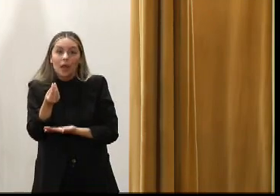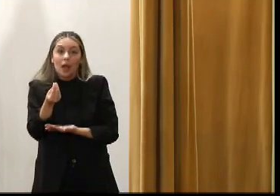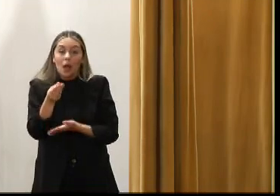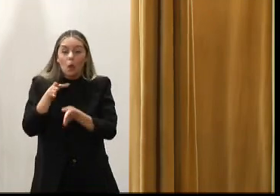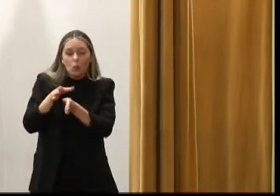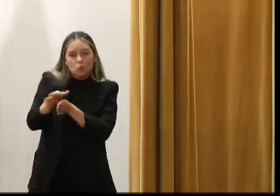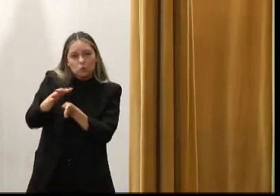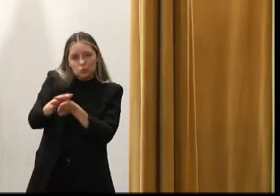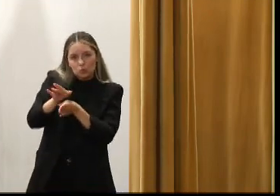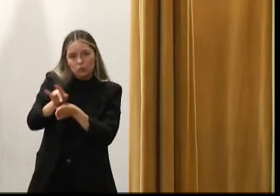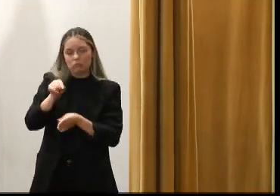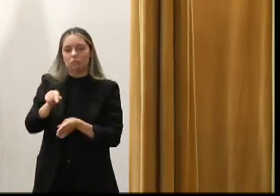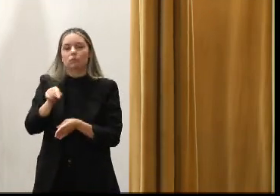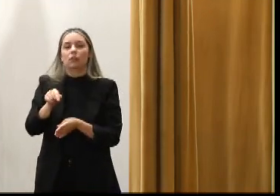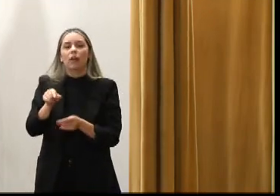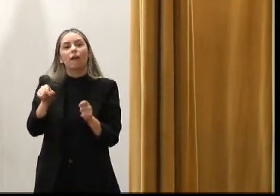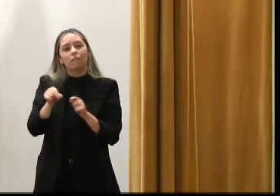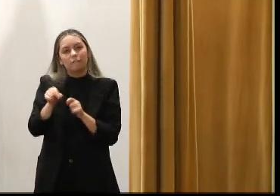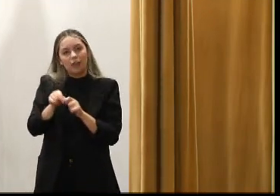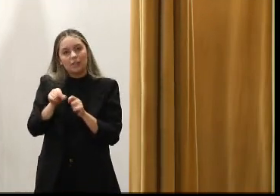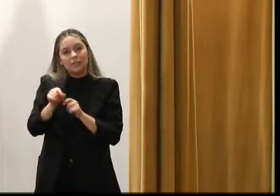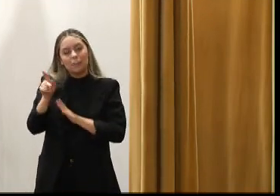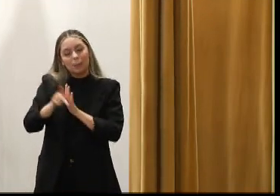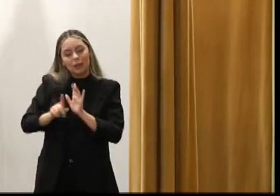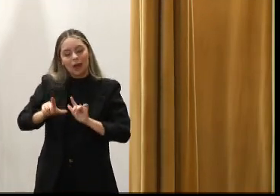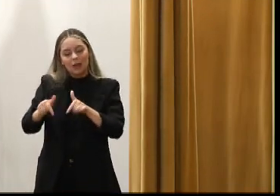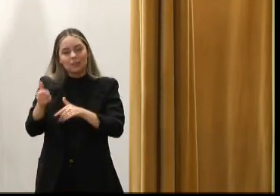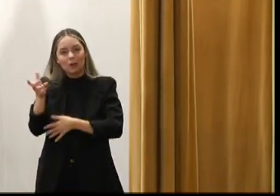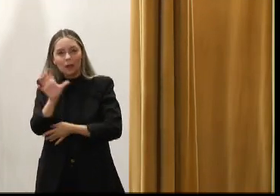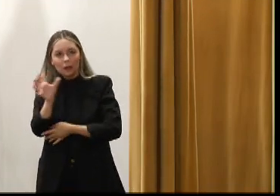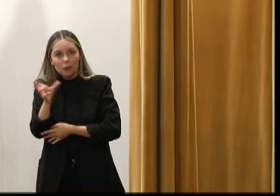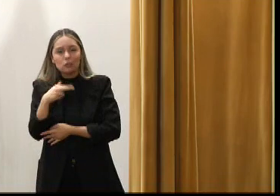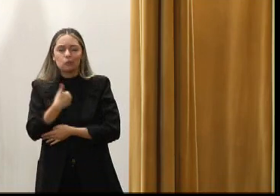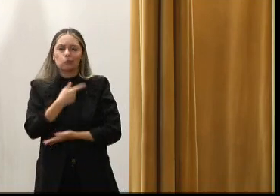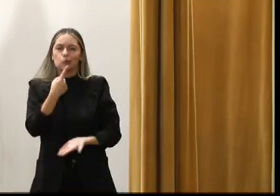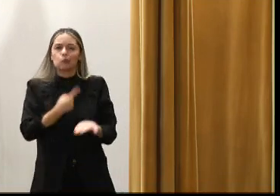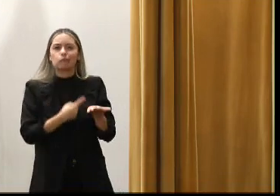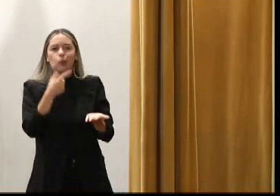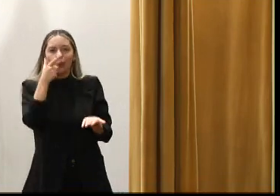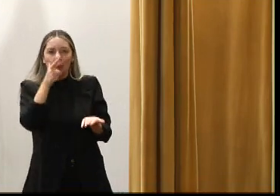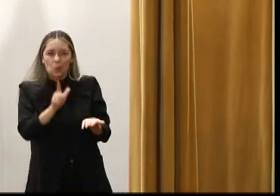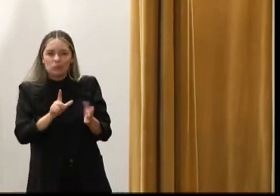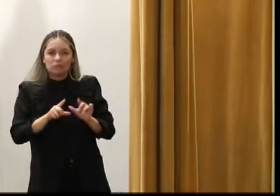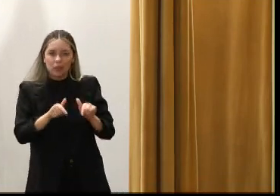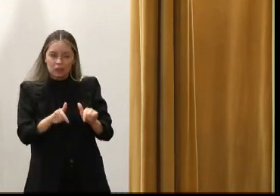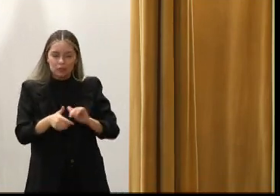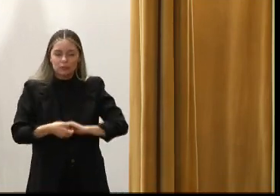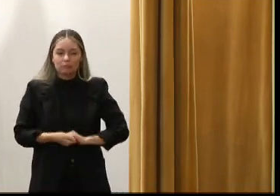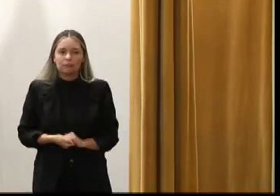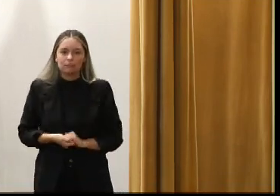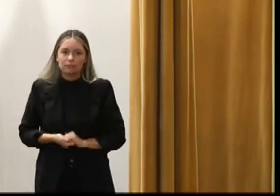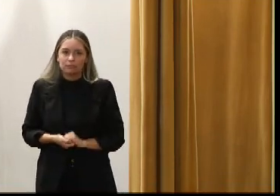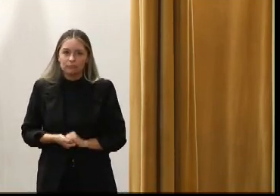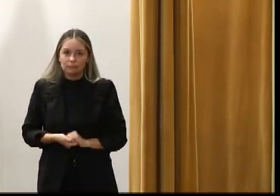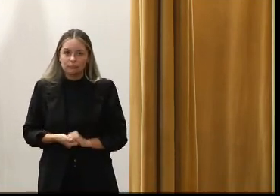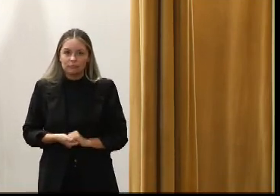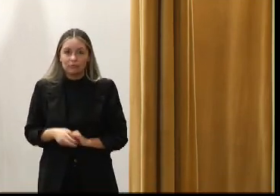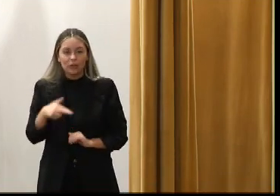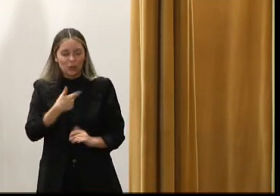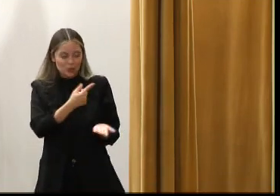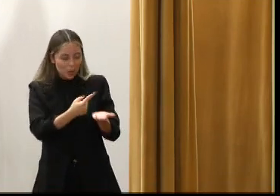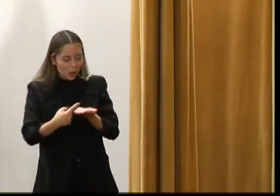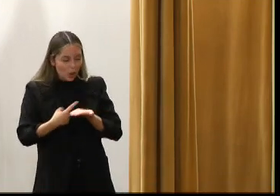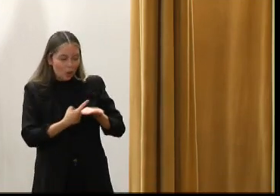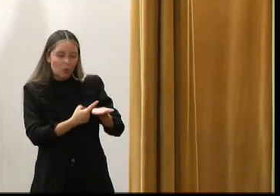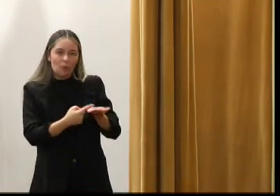consultoria, né, para nos ajudar a fazer o nosso plano de ação climática, para que a gente cumpra nossos compromissos climáticos, né, nossos acordos